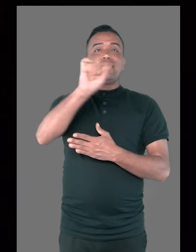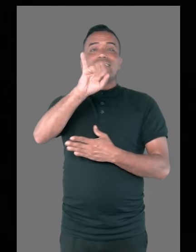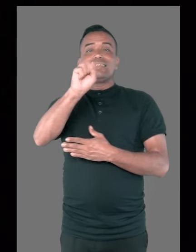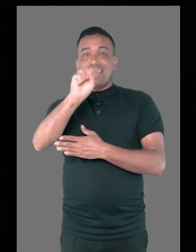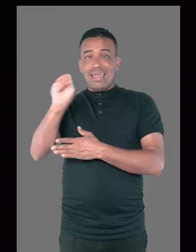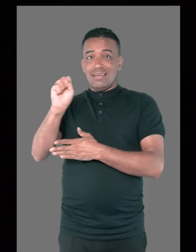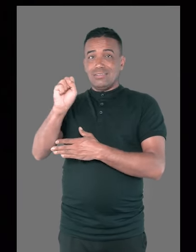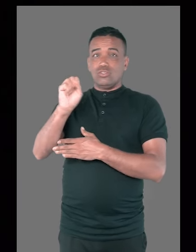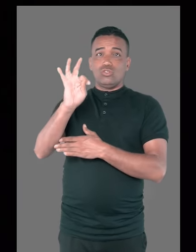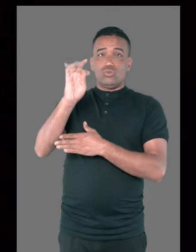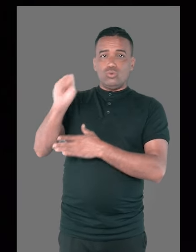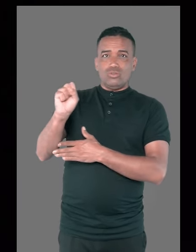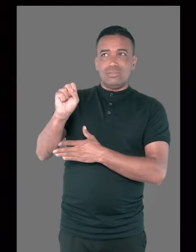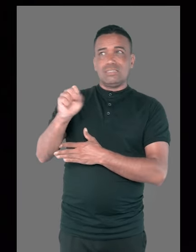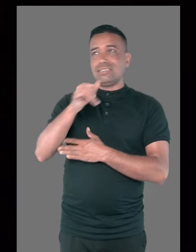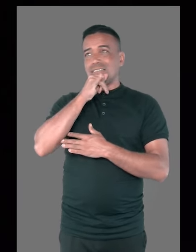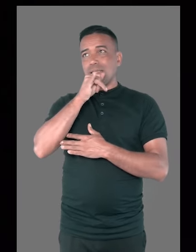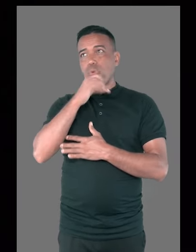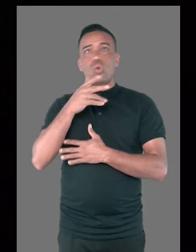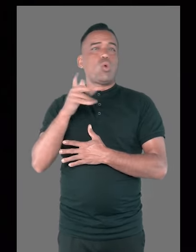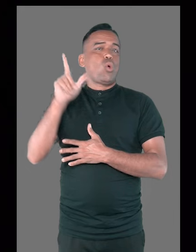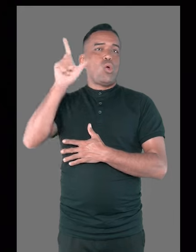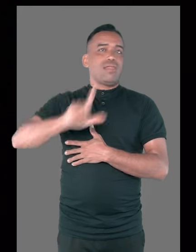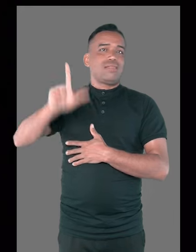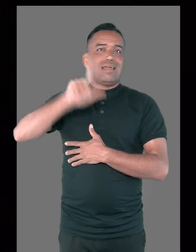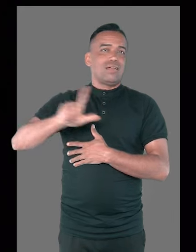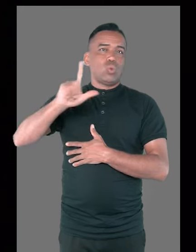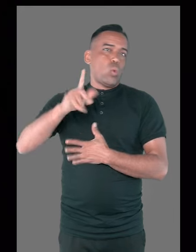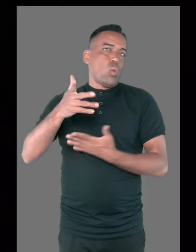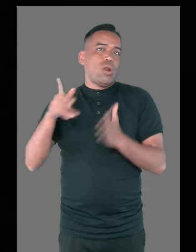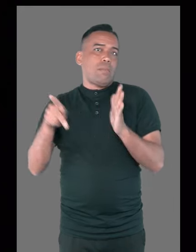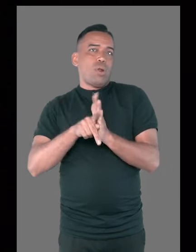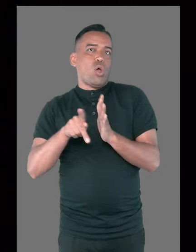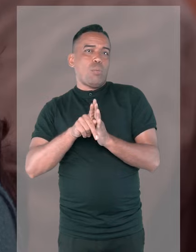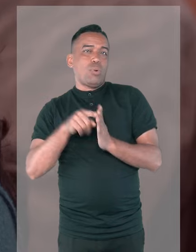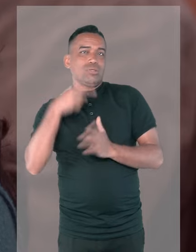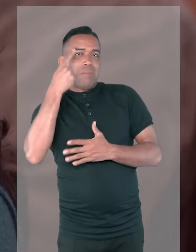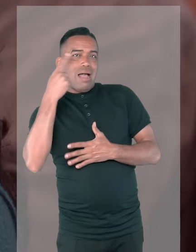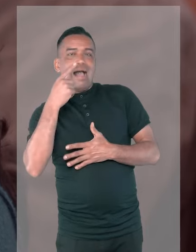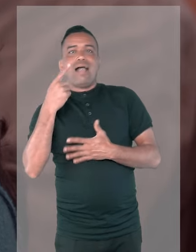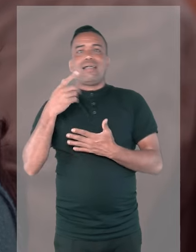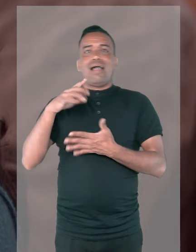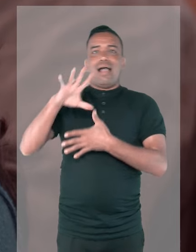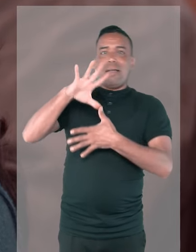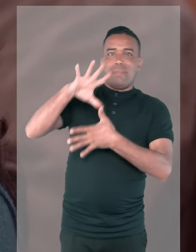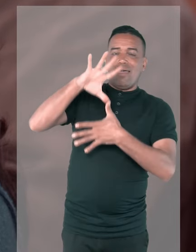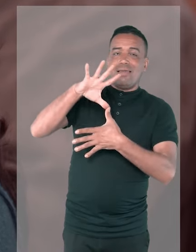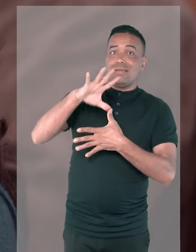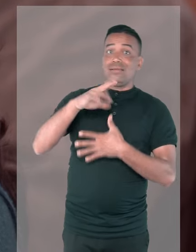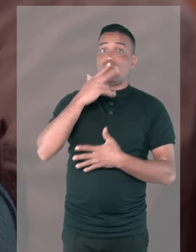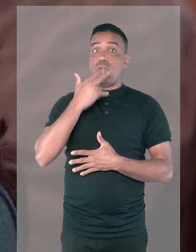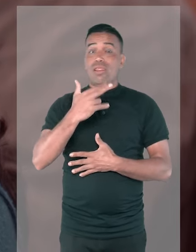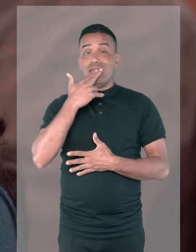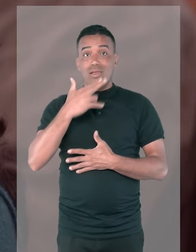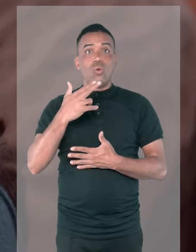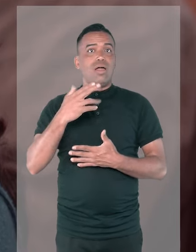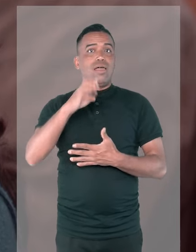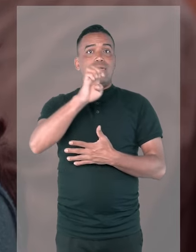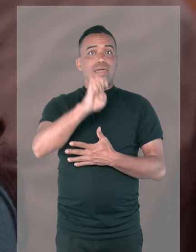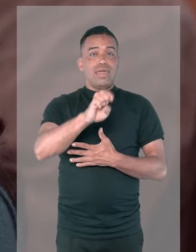literatura hispano-americana, dirigi uma coleção chamada Outra Língua, na editora Rocco, que